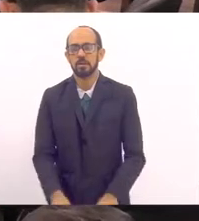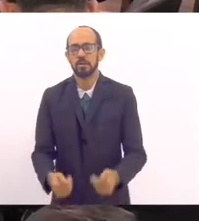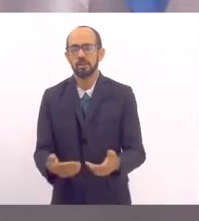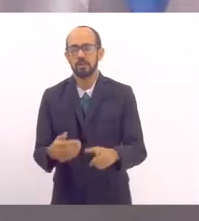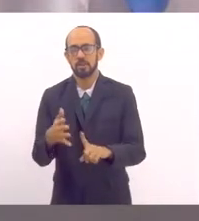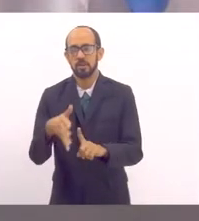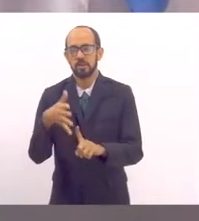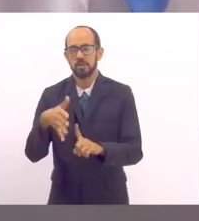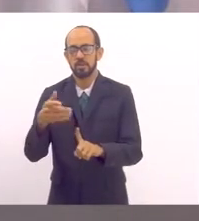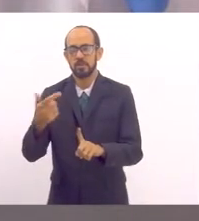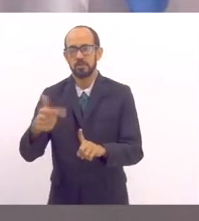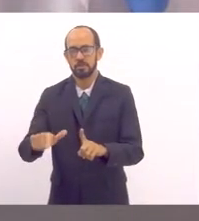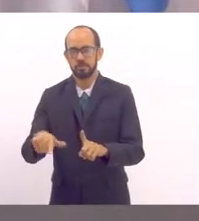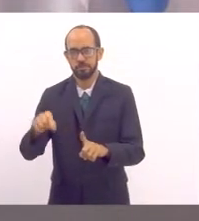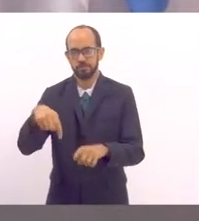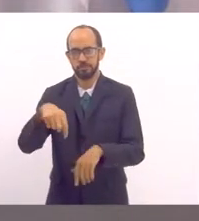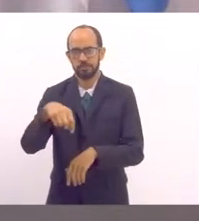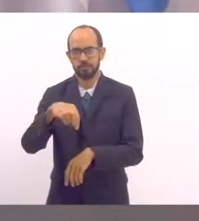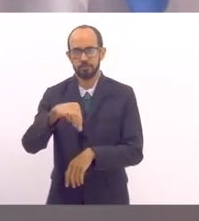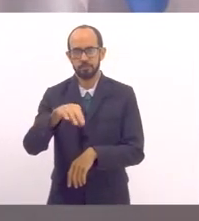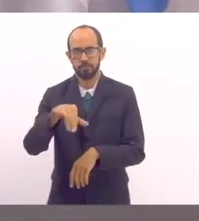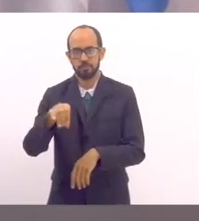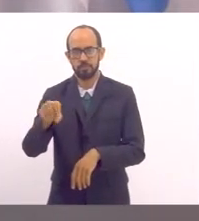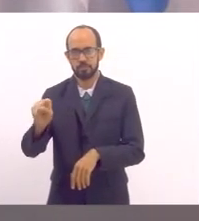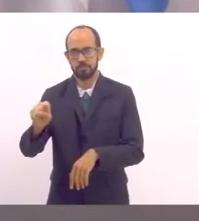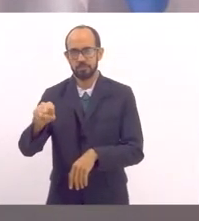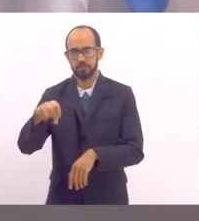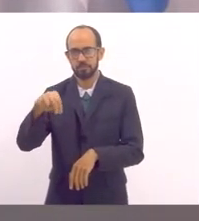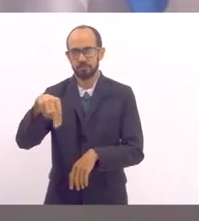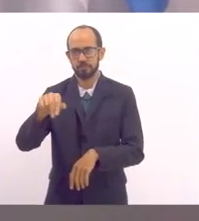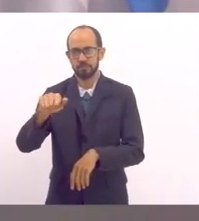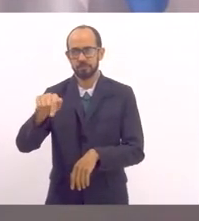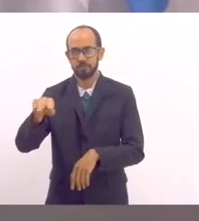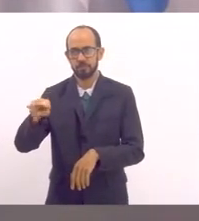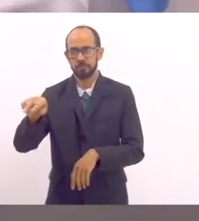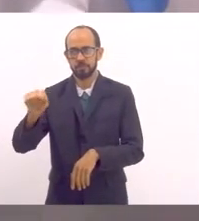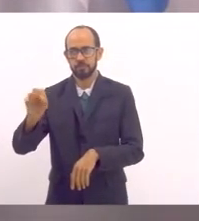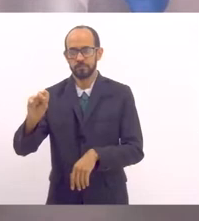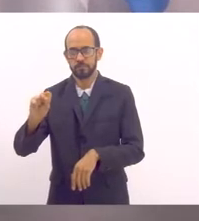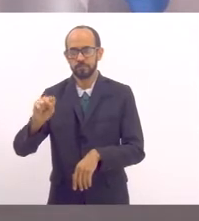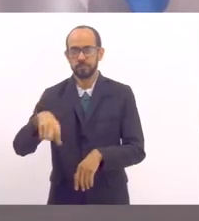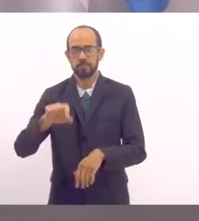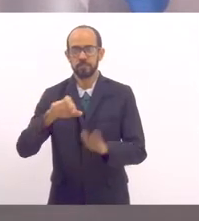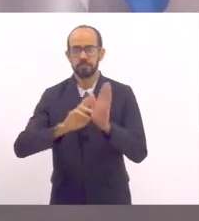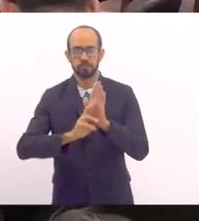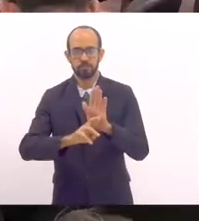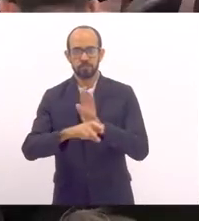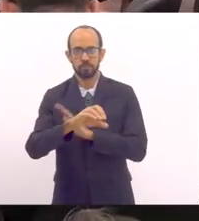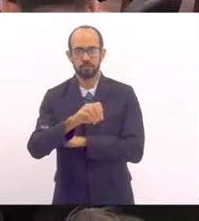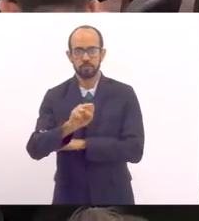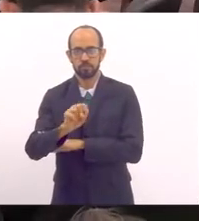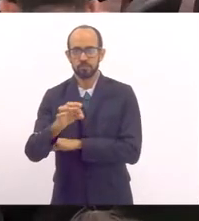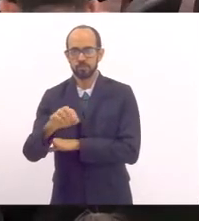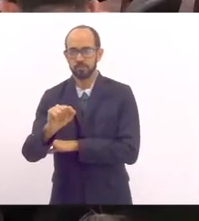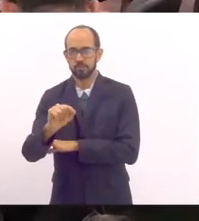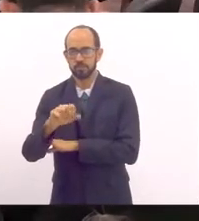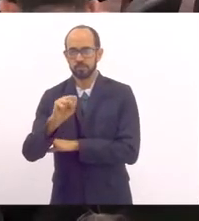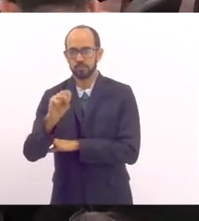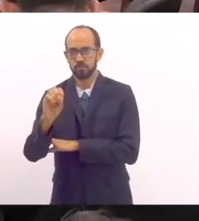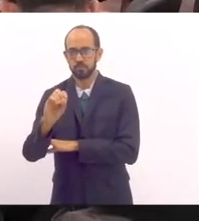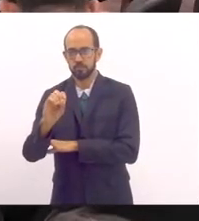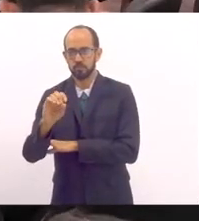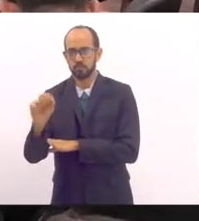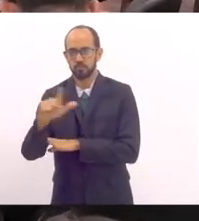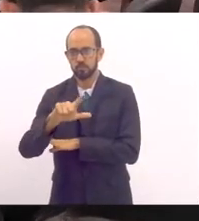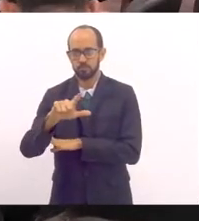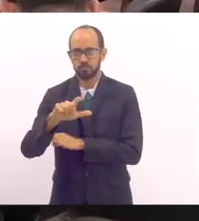orador escrito é o Marcos Navega, ele é presidente da Condetur da Costa do Sol. Obrigado, deputada. Obrigado